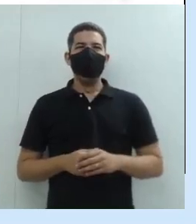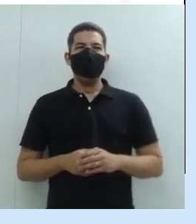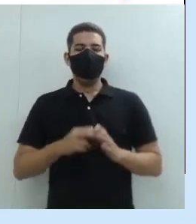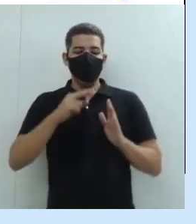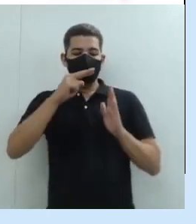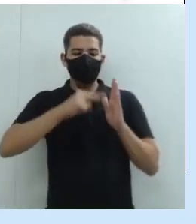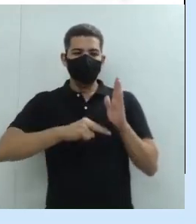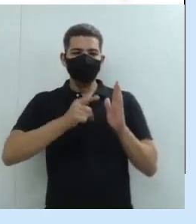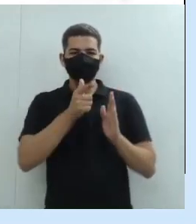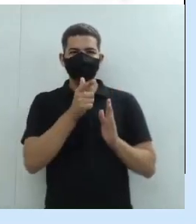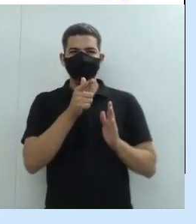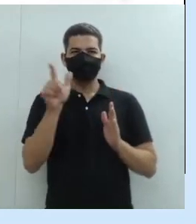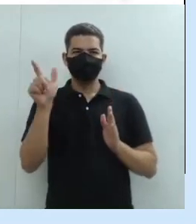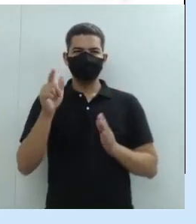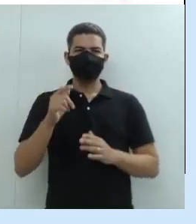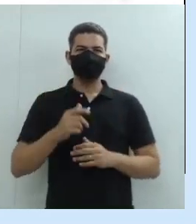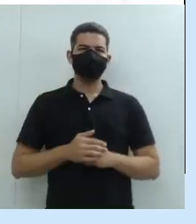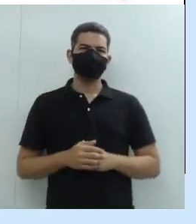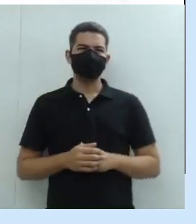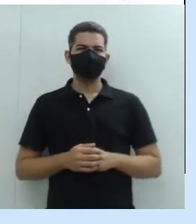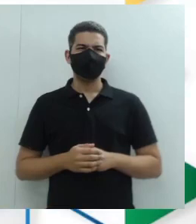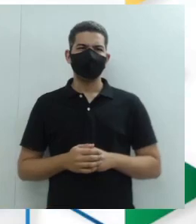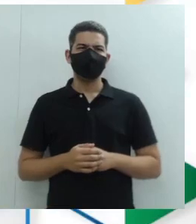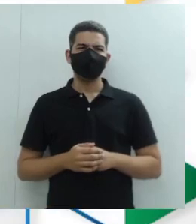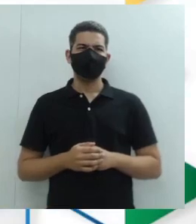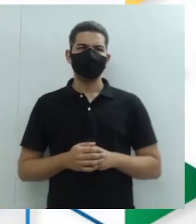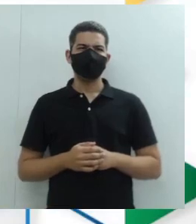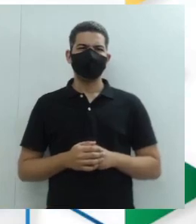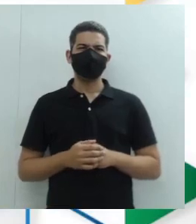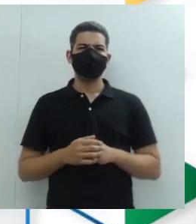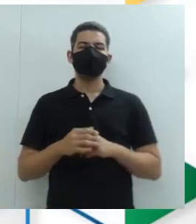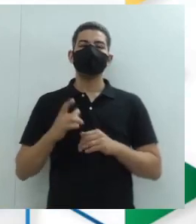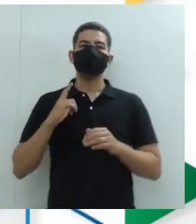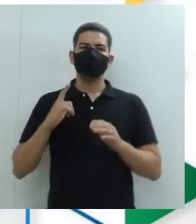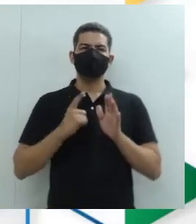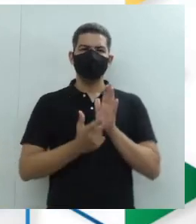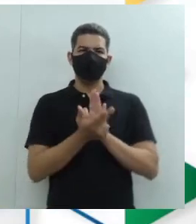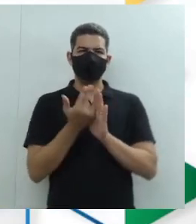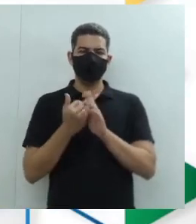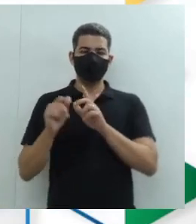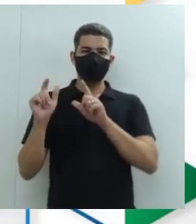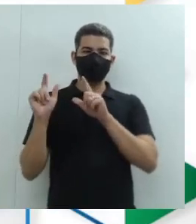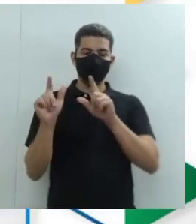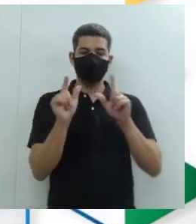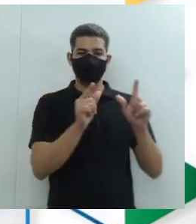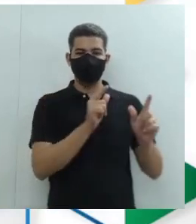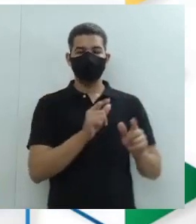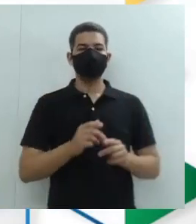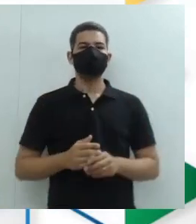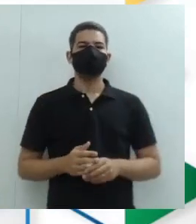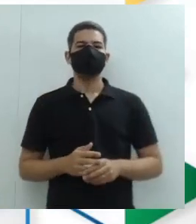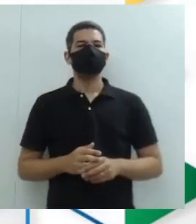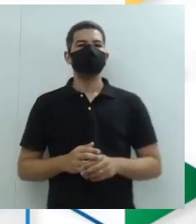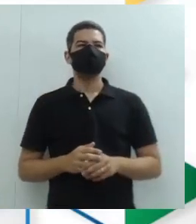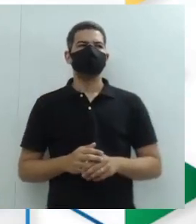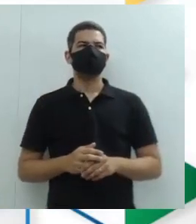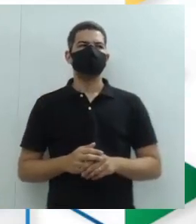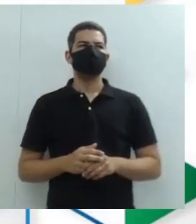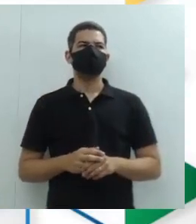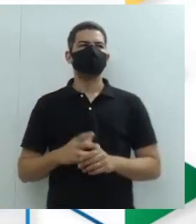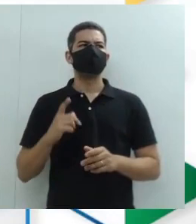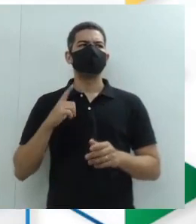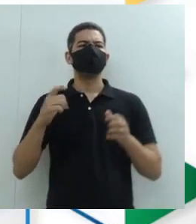Vamos para a segunda leitura. A segunda leitura é uma outra tirinha, você está vendo aí na tela, que